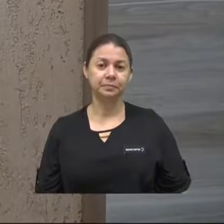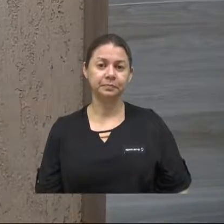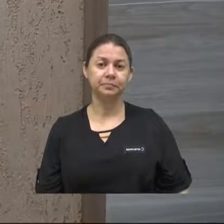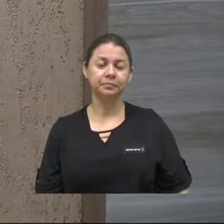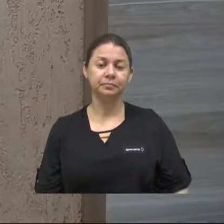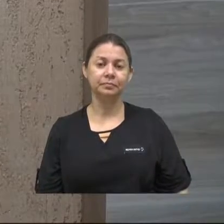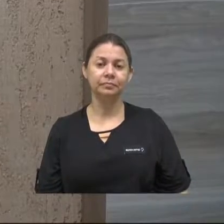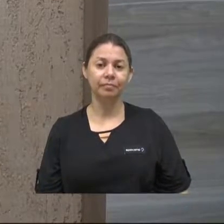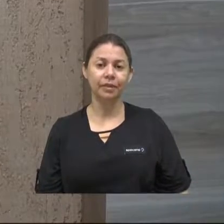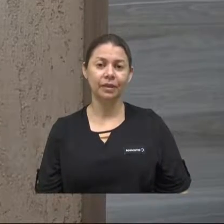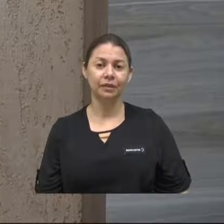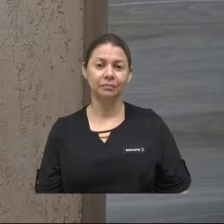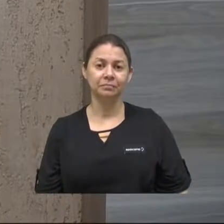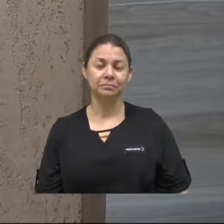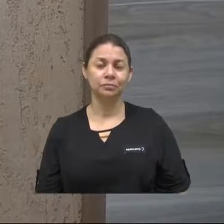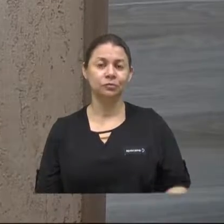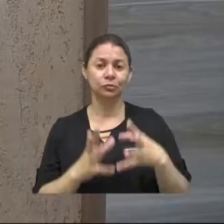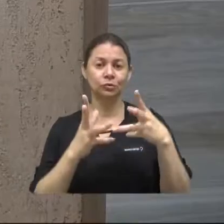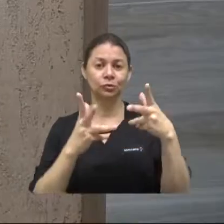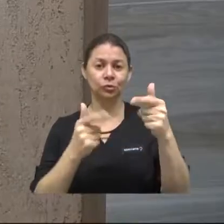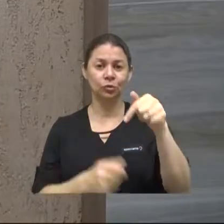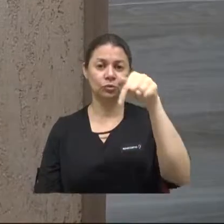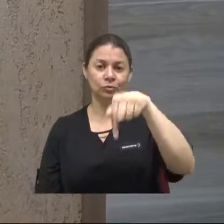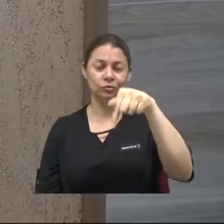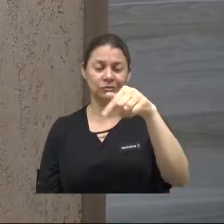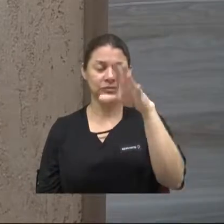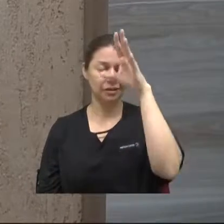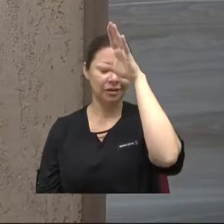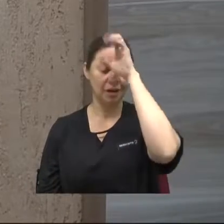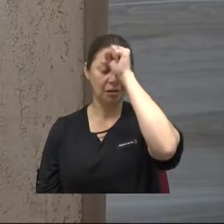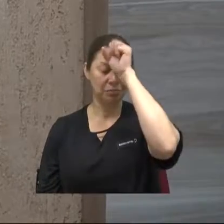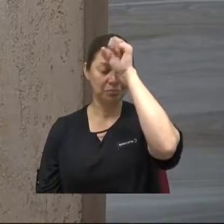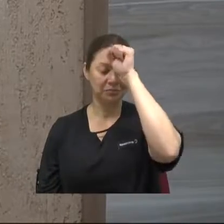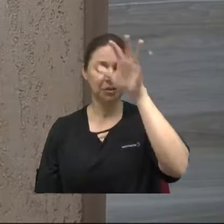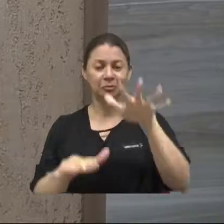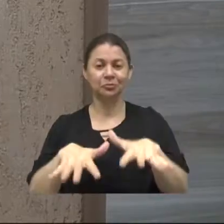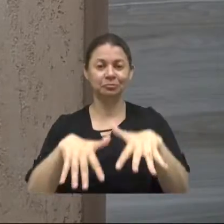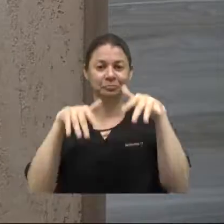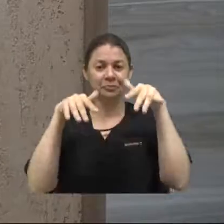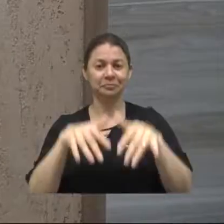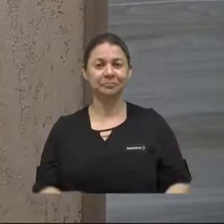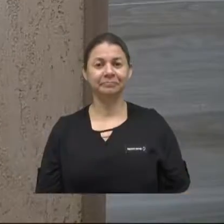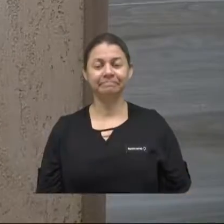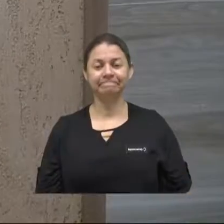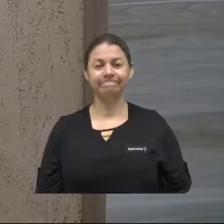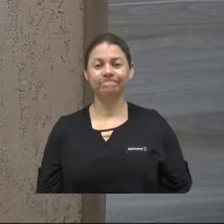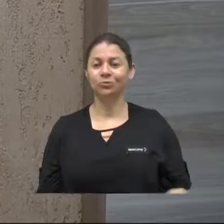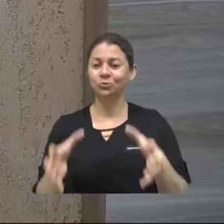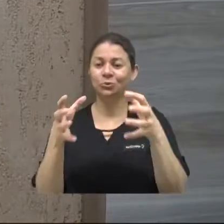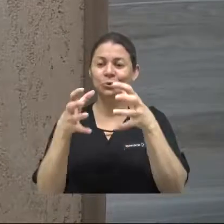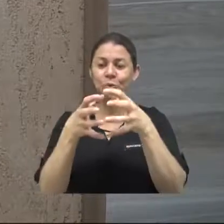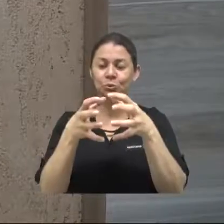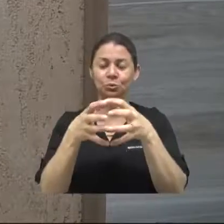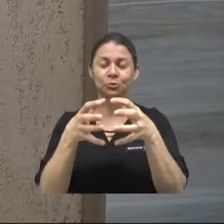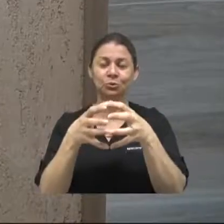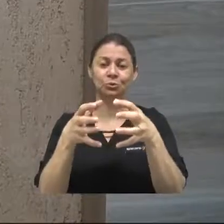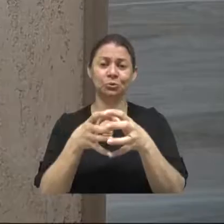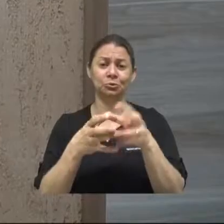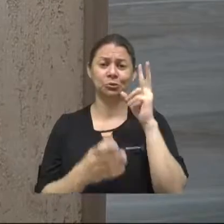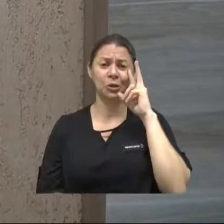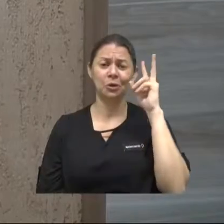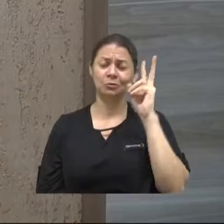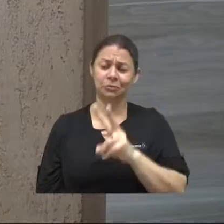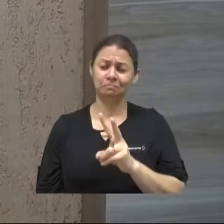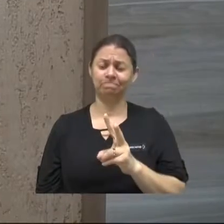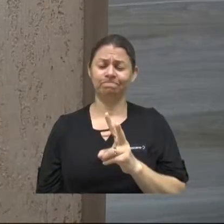foi um aprendizado para mim e para o grupo, que eu vejo uma derrota com sabor